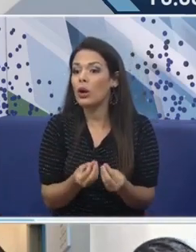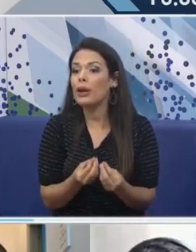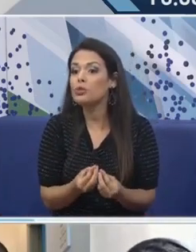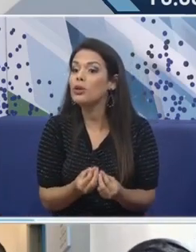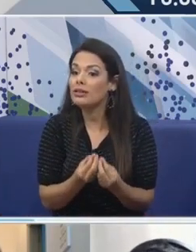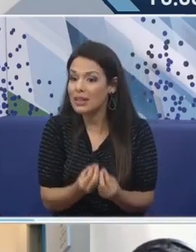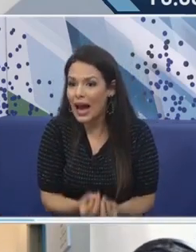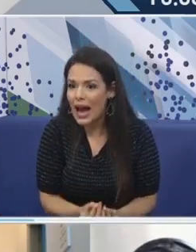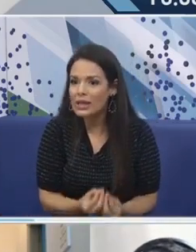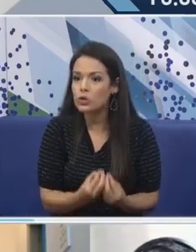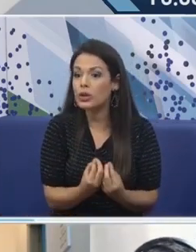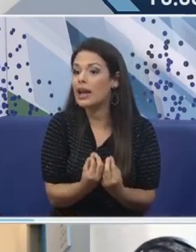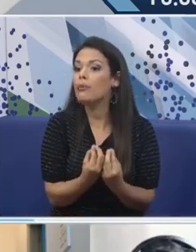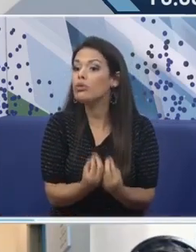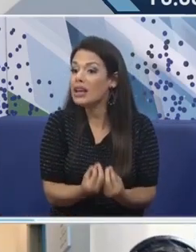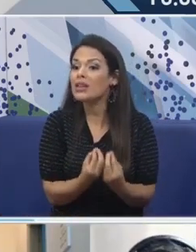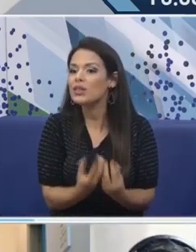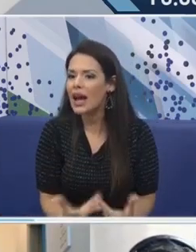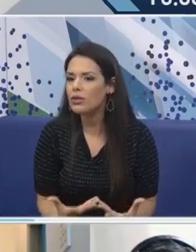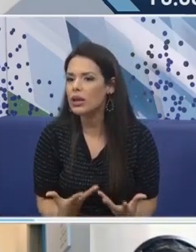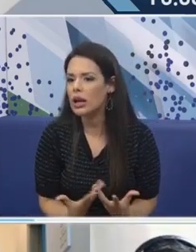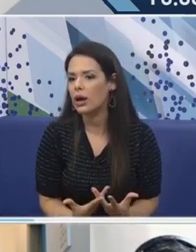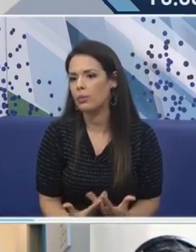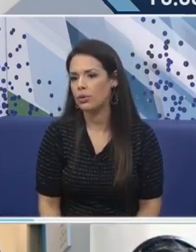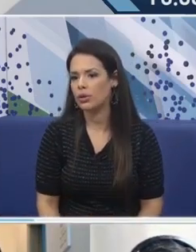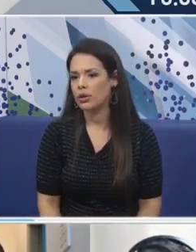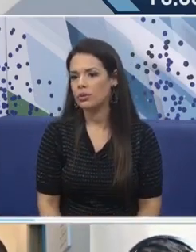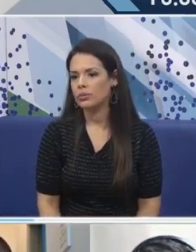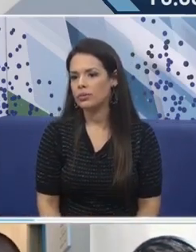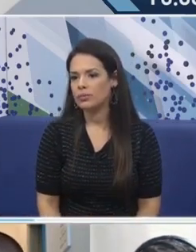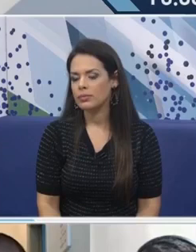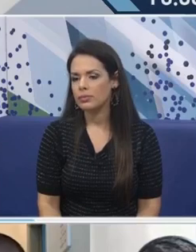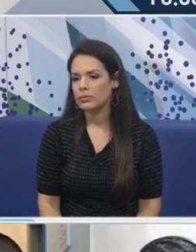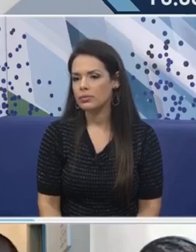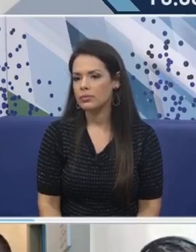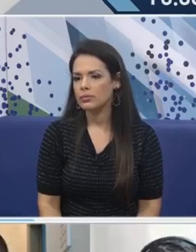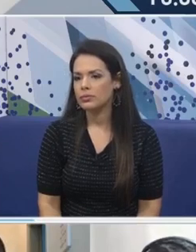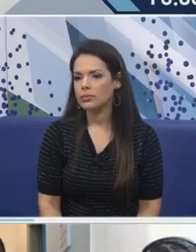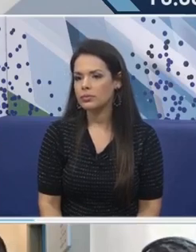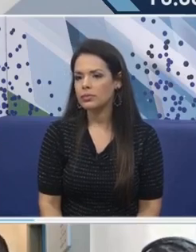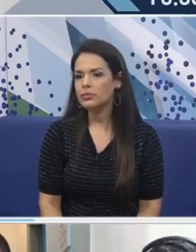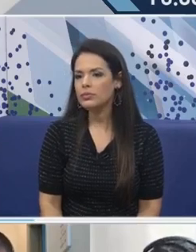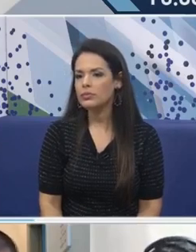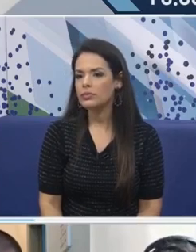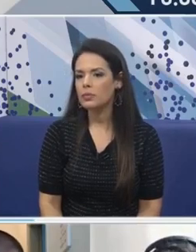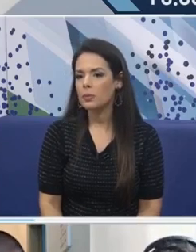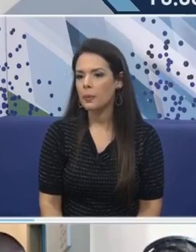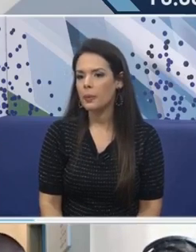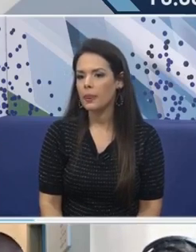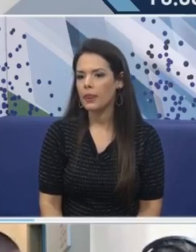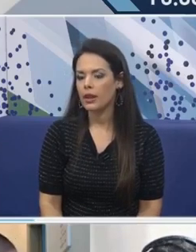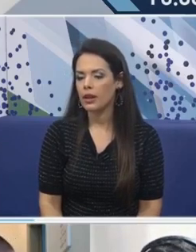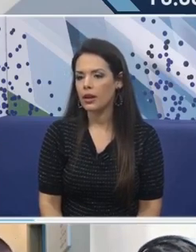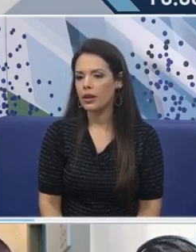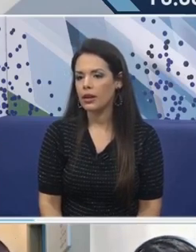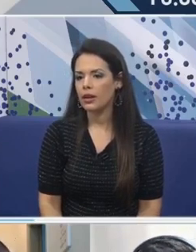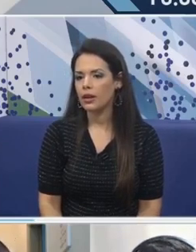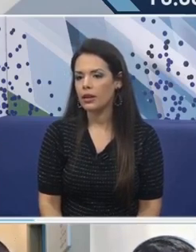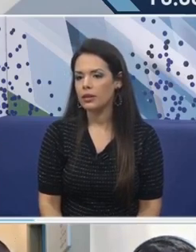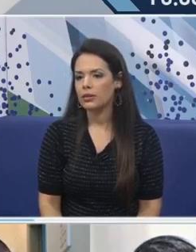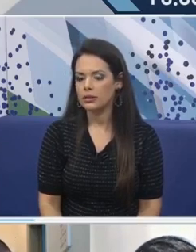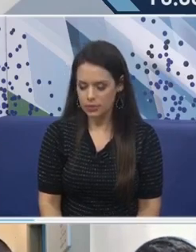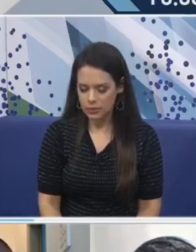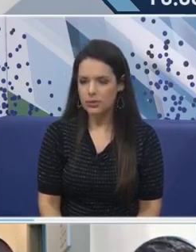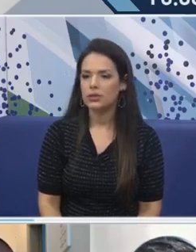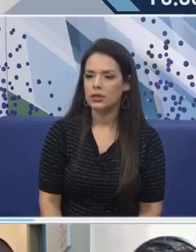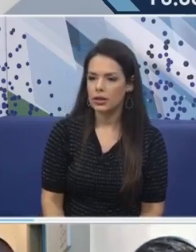lesiona geralmente por entradas, porque ele é muito caçado em campo. Se você for ver os jogos do PSG, o